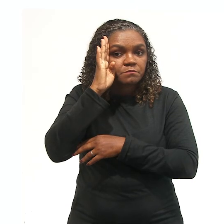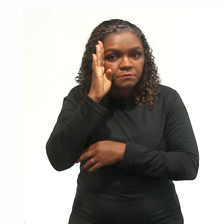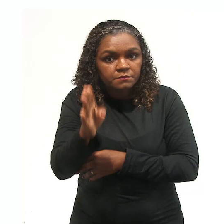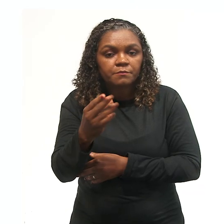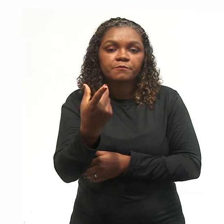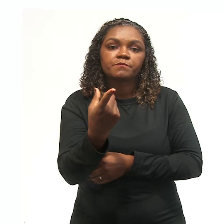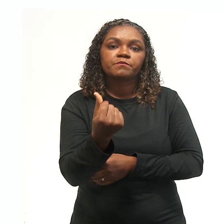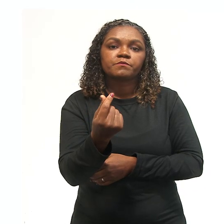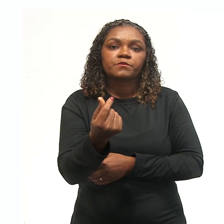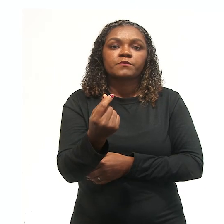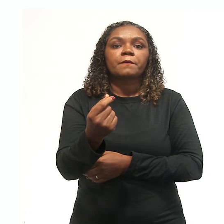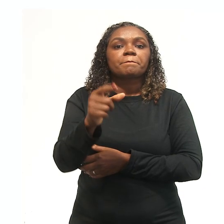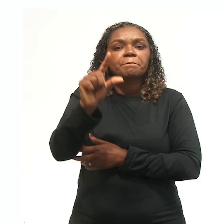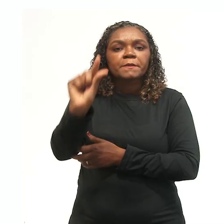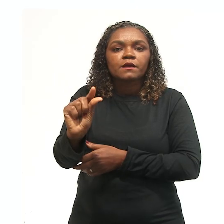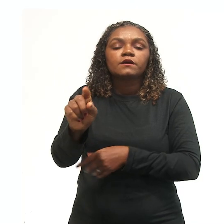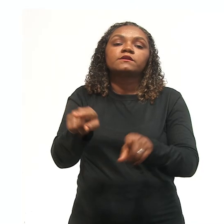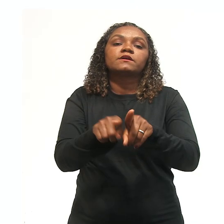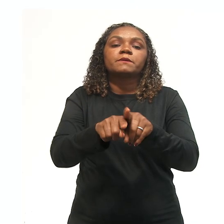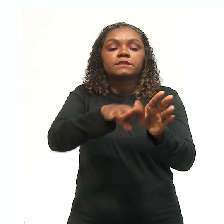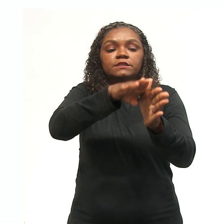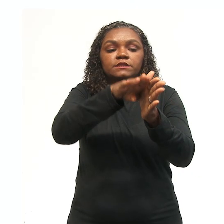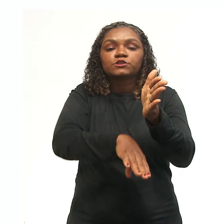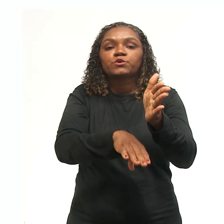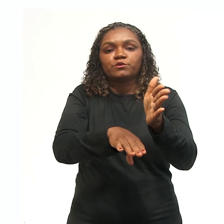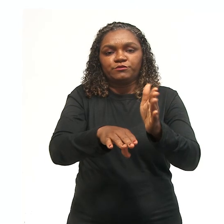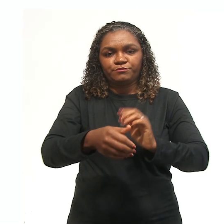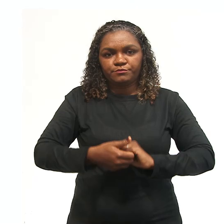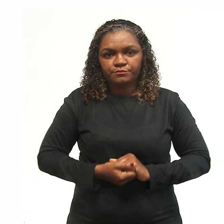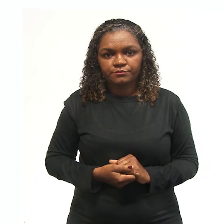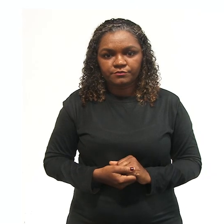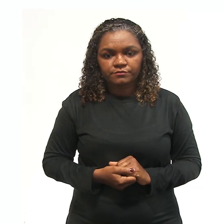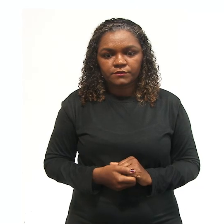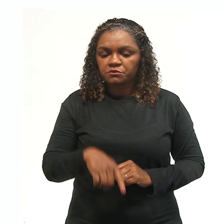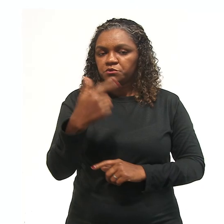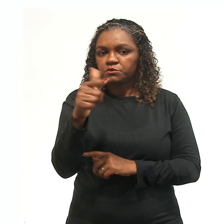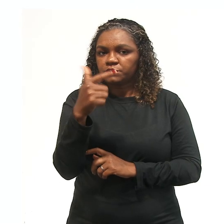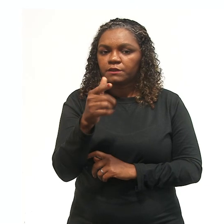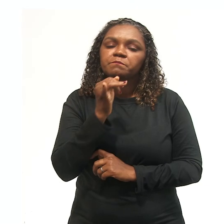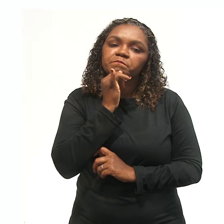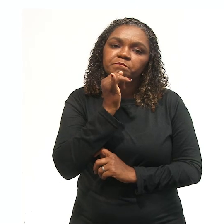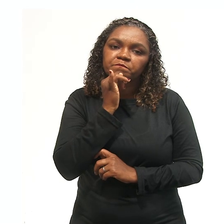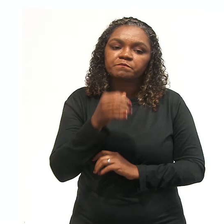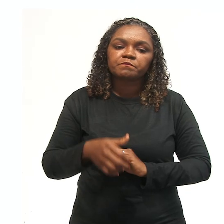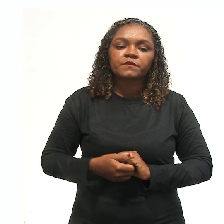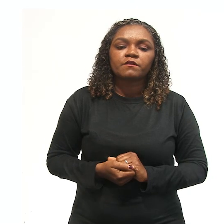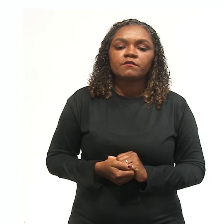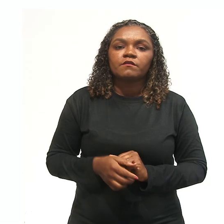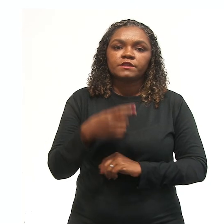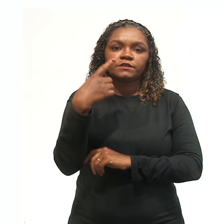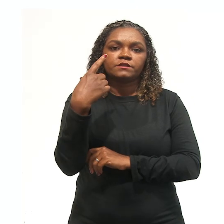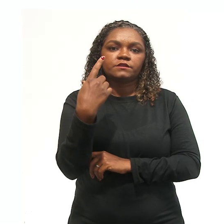maior desconto. Ou seja, em nenhuma hipótese nós vamos ver um pregão eletrônico